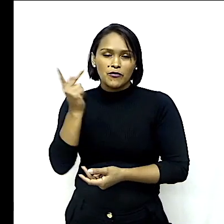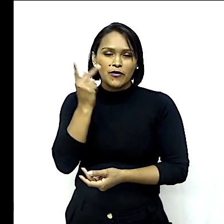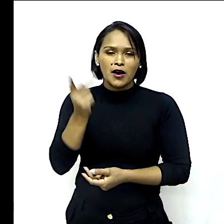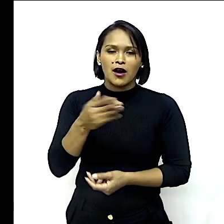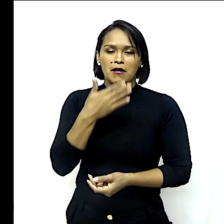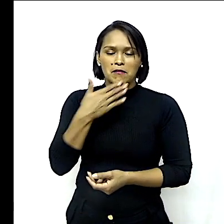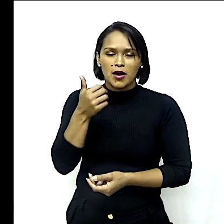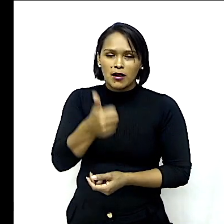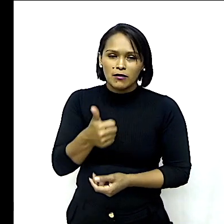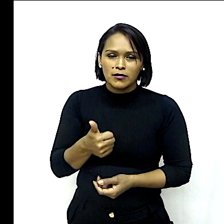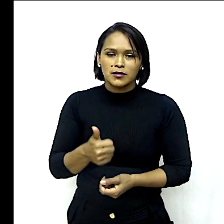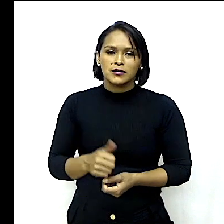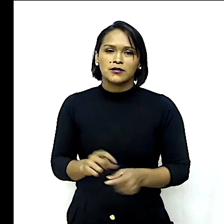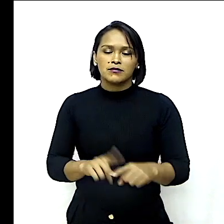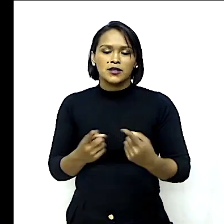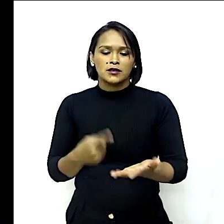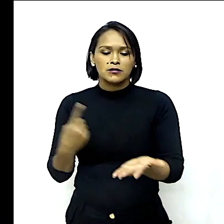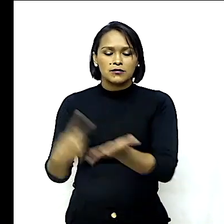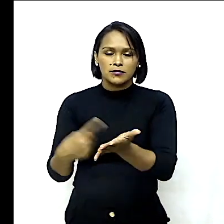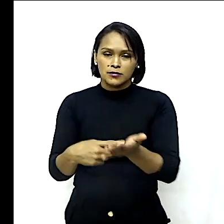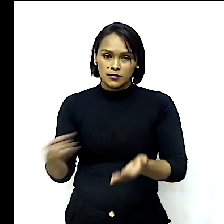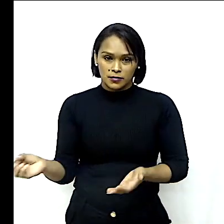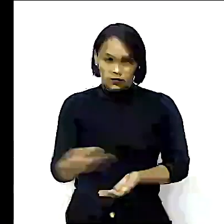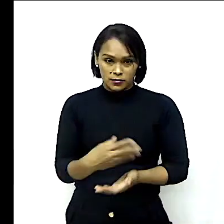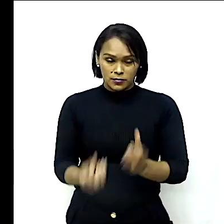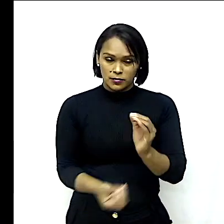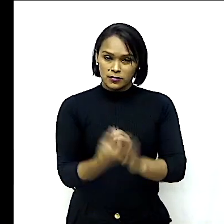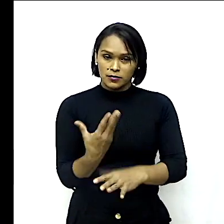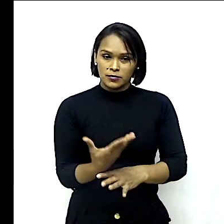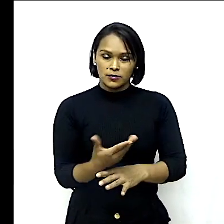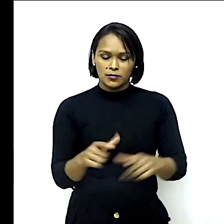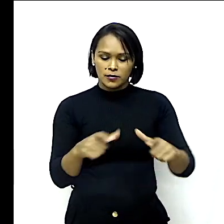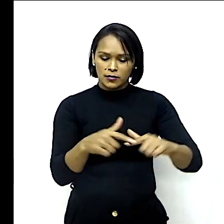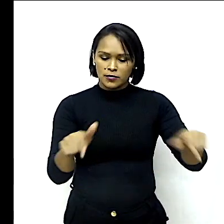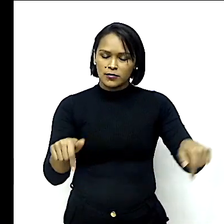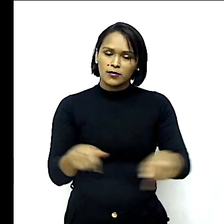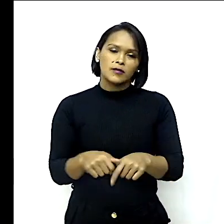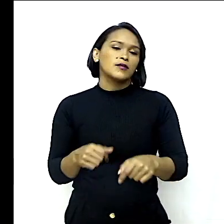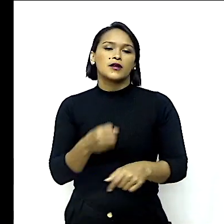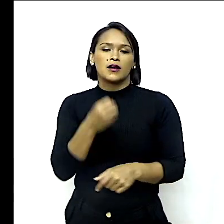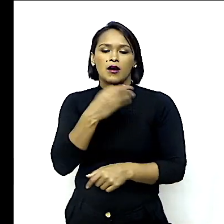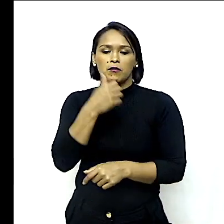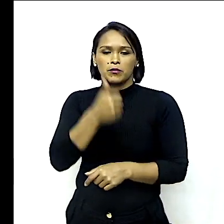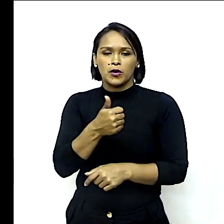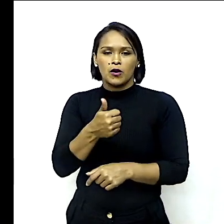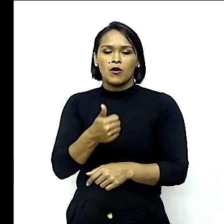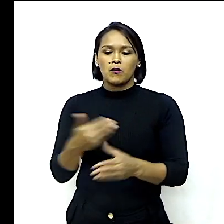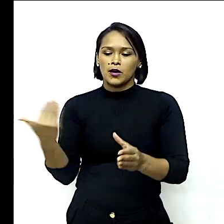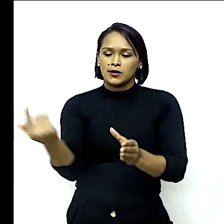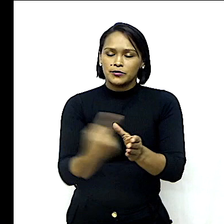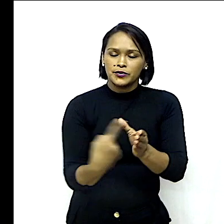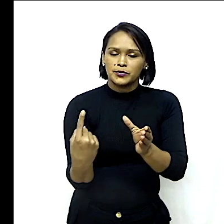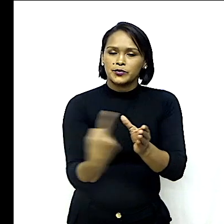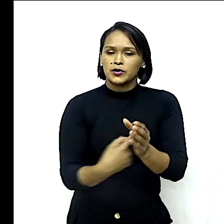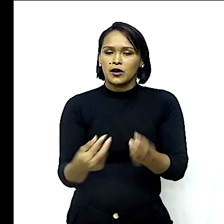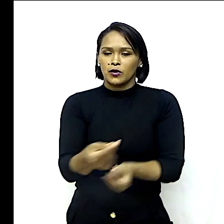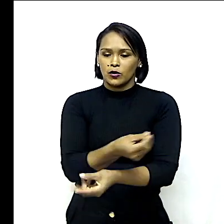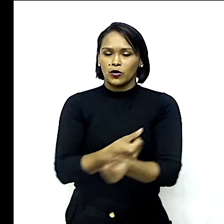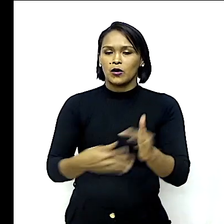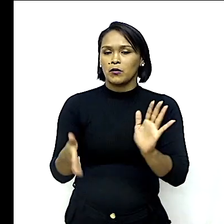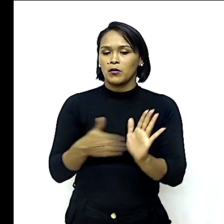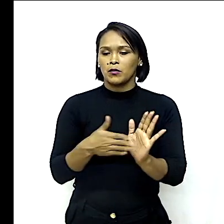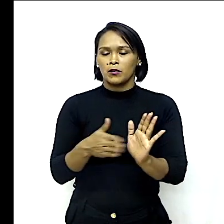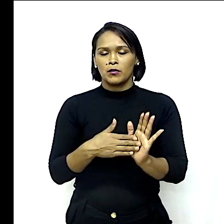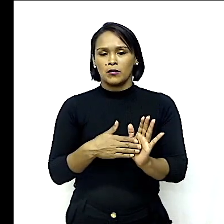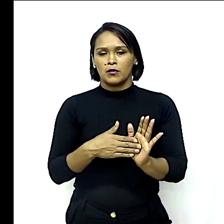novos acordos criariam um ambiente ainda mais positivo para a integração econômica e para o